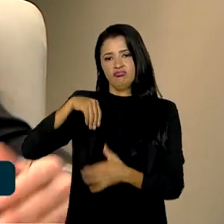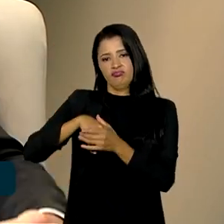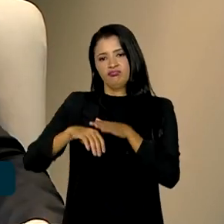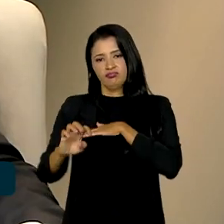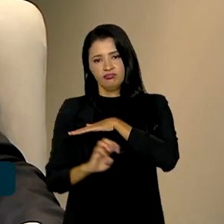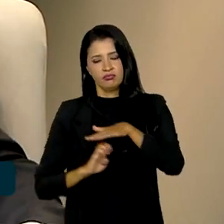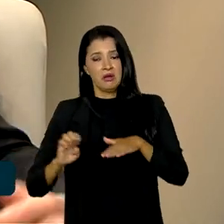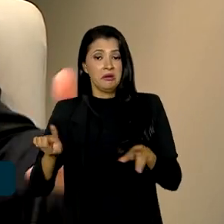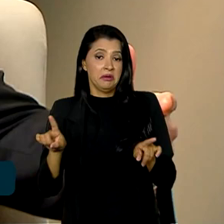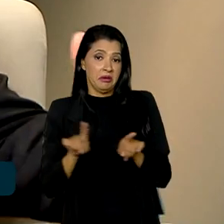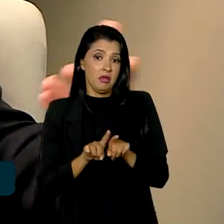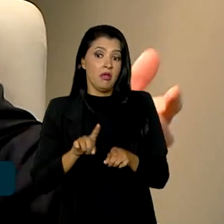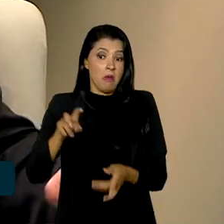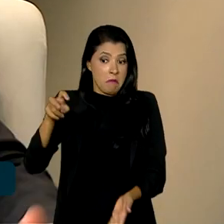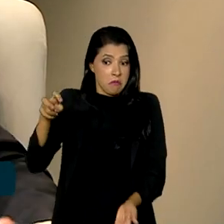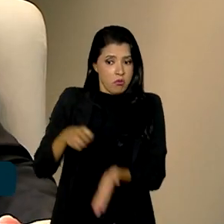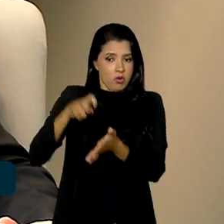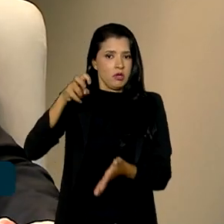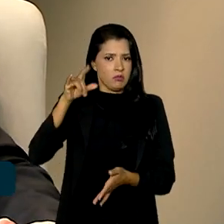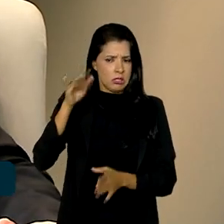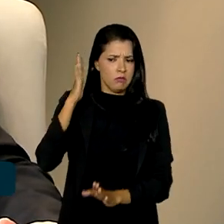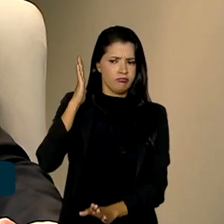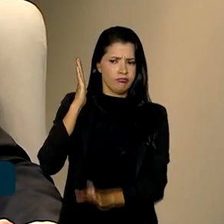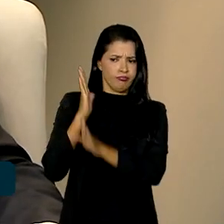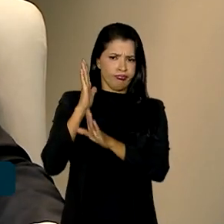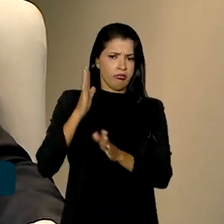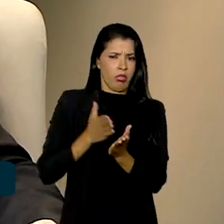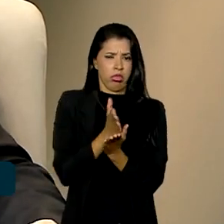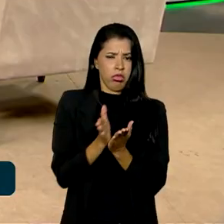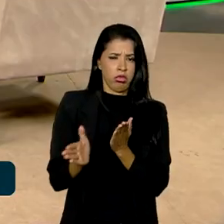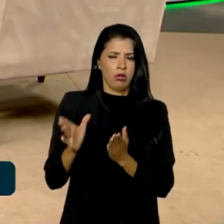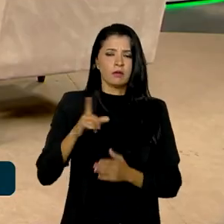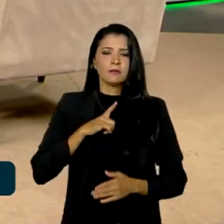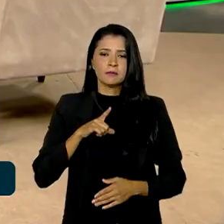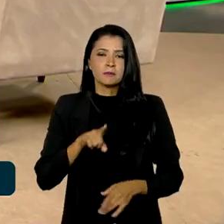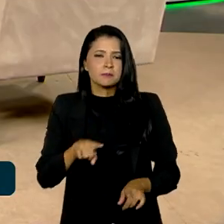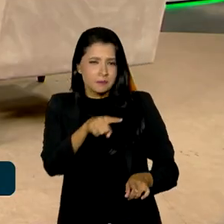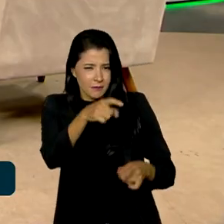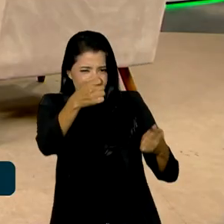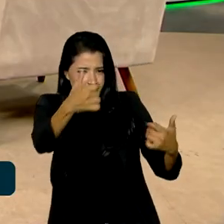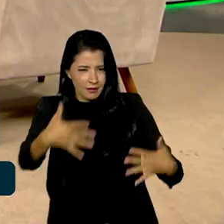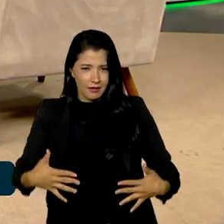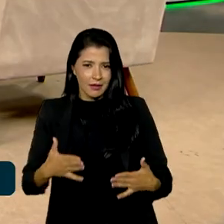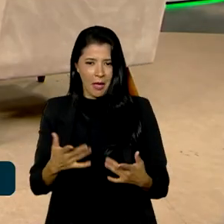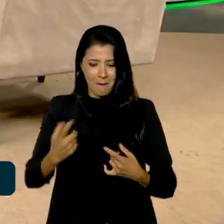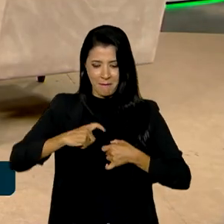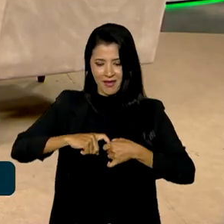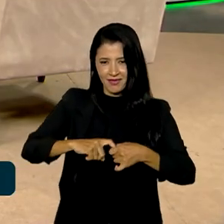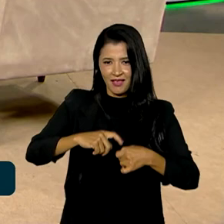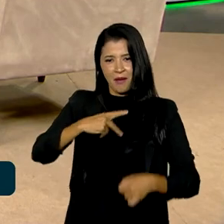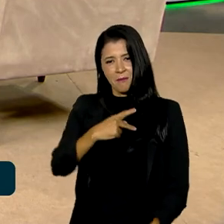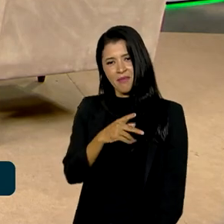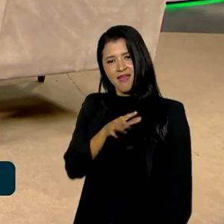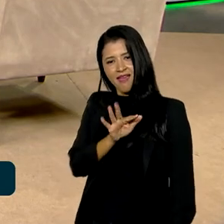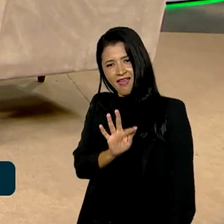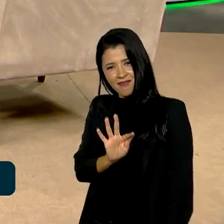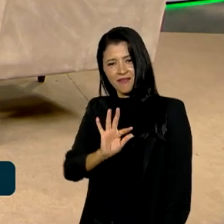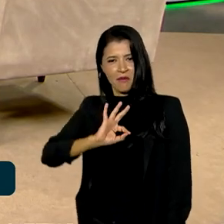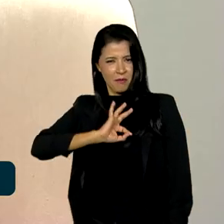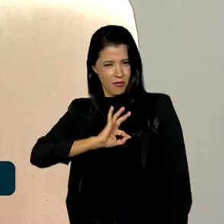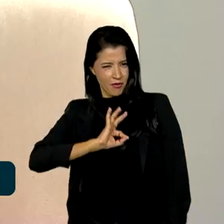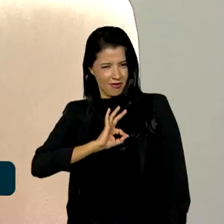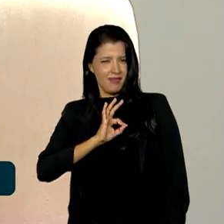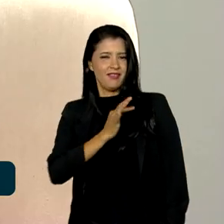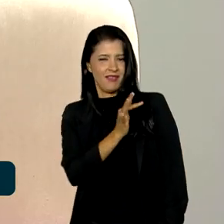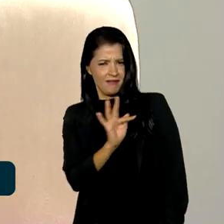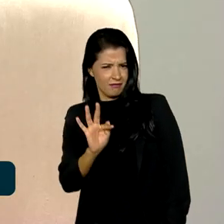eventual punição também de desvios. Agora o senhor estava falando dessa parceria com a PF, né, com a Polícia Federal. Tem